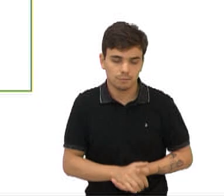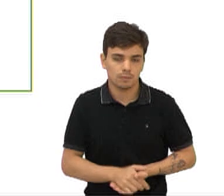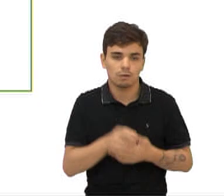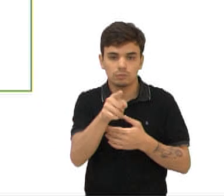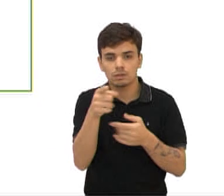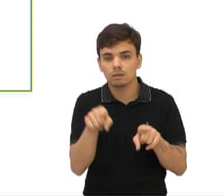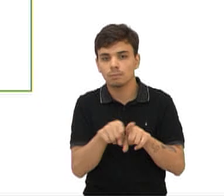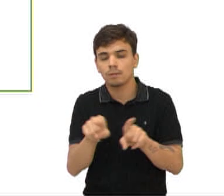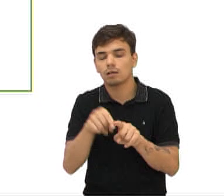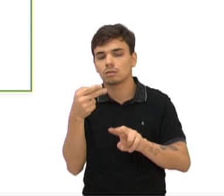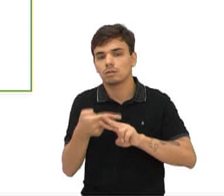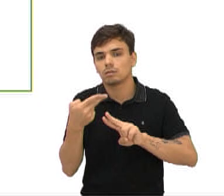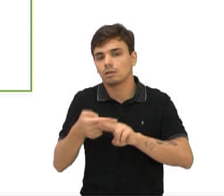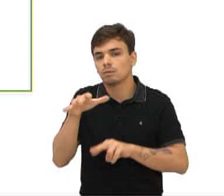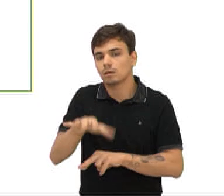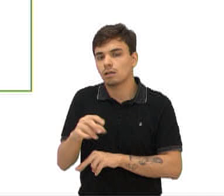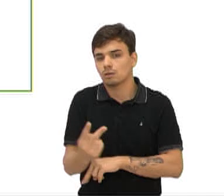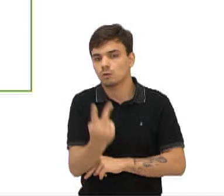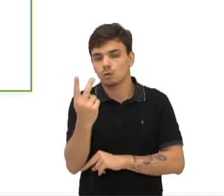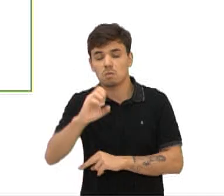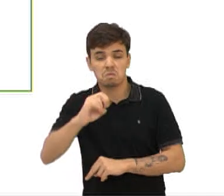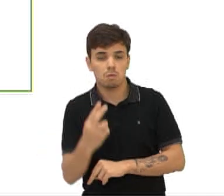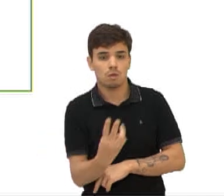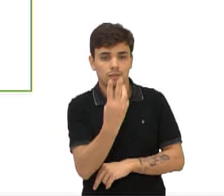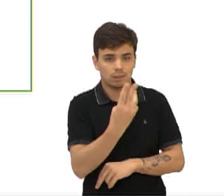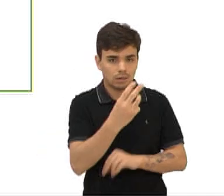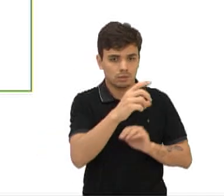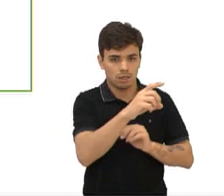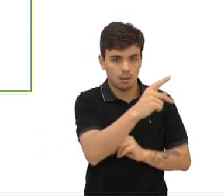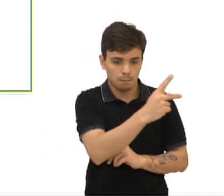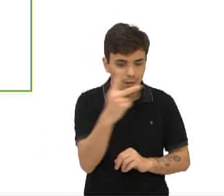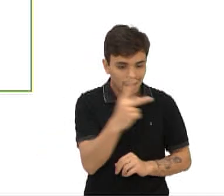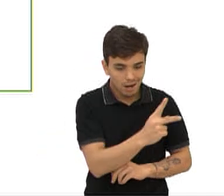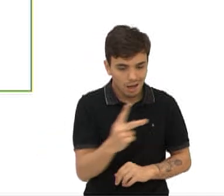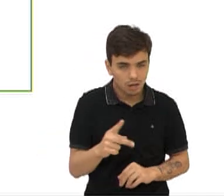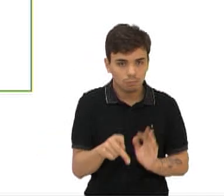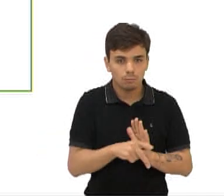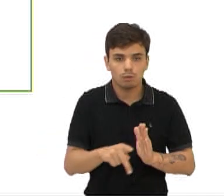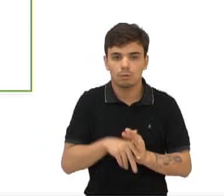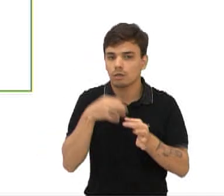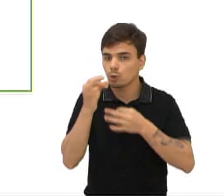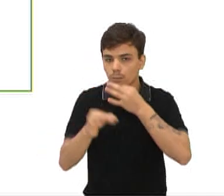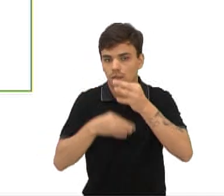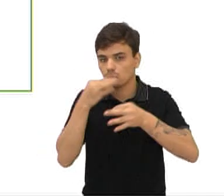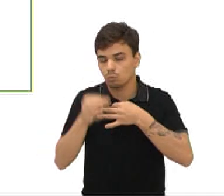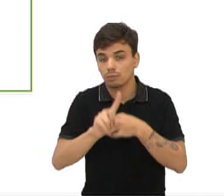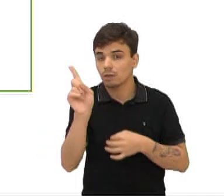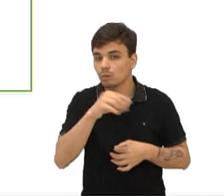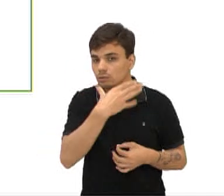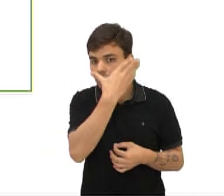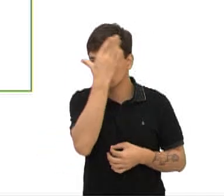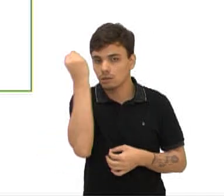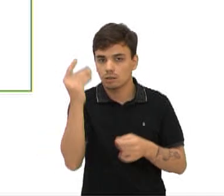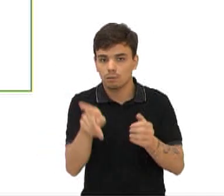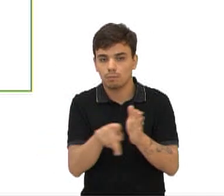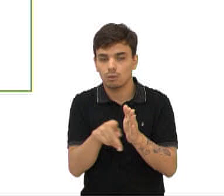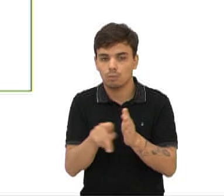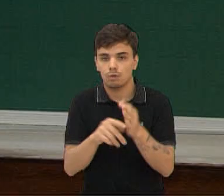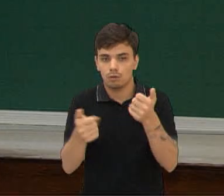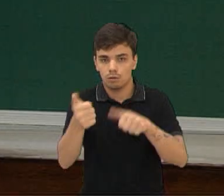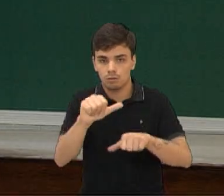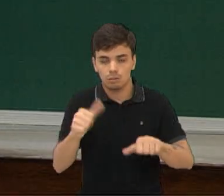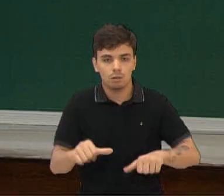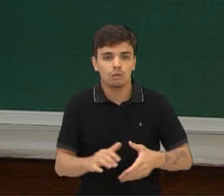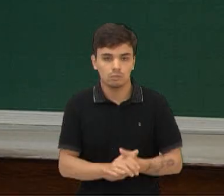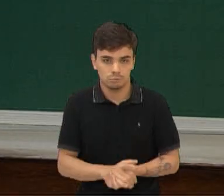vai usar, para isso, 2 ou 3 parágrafos para argumentos, tá? E não esqueça dos elementos coesivos,